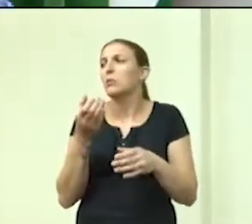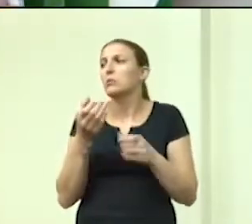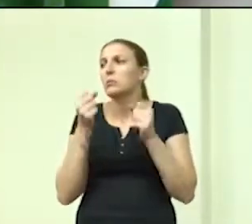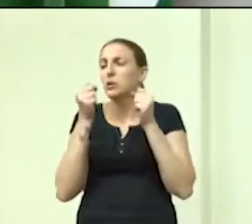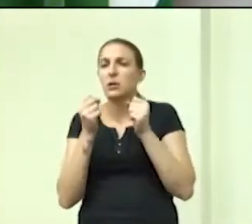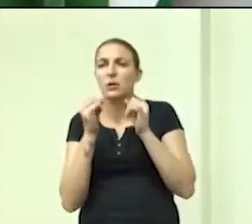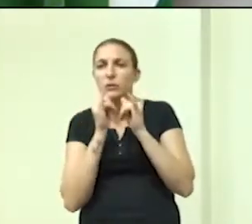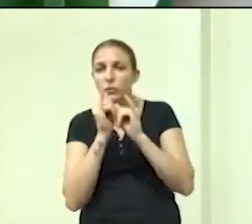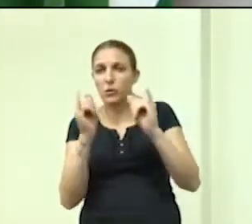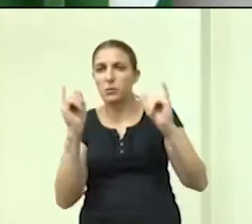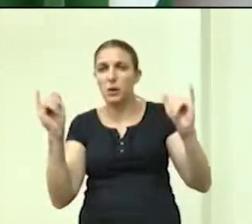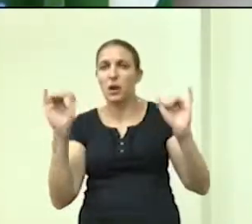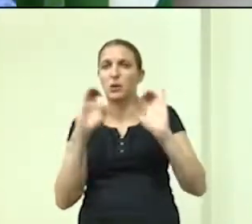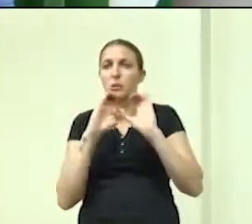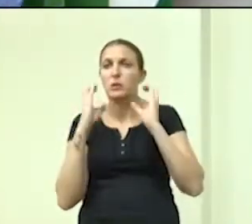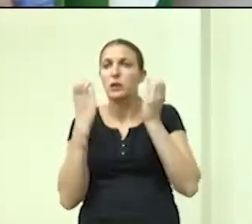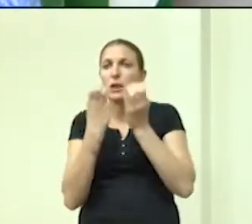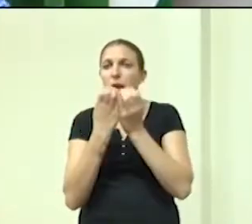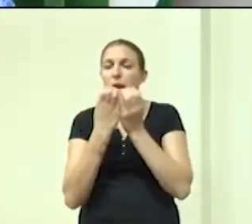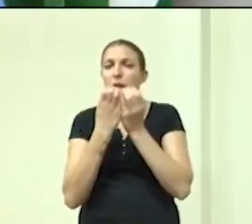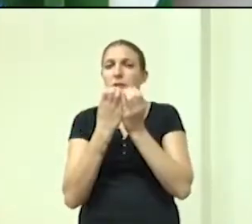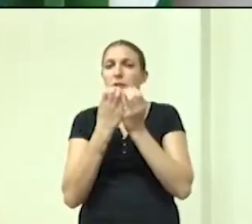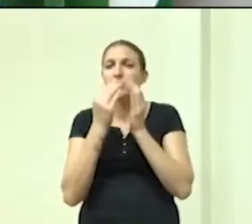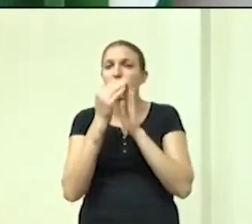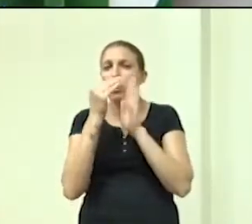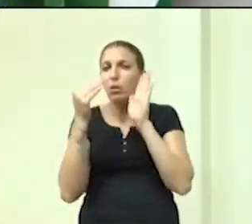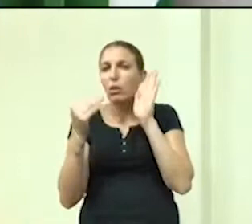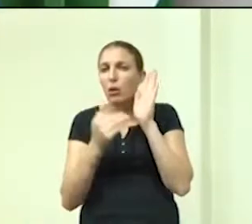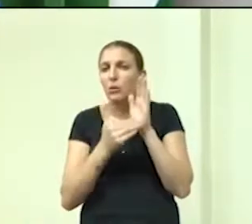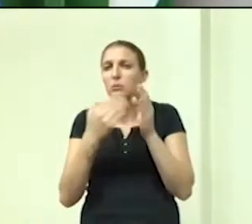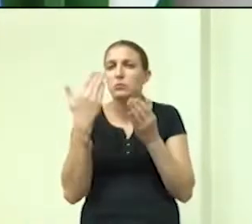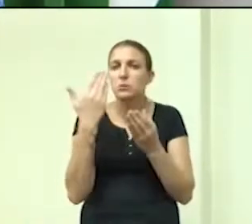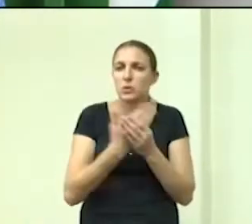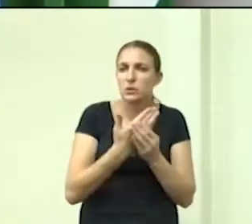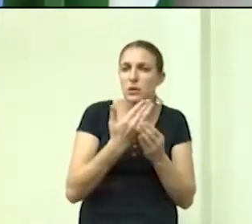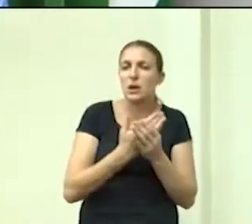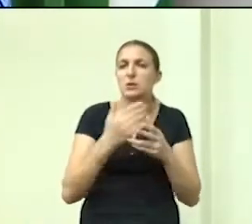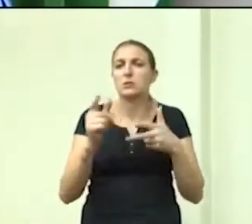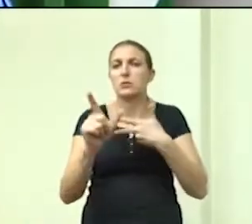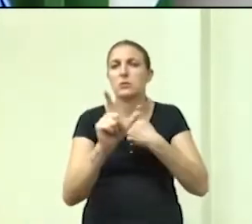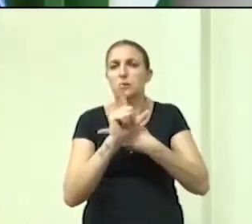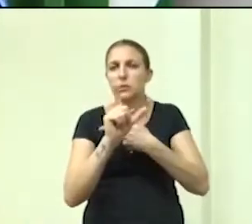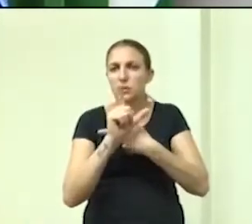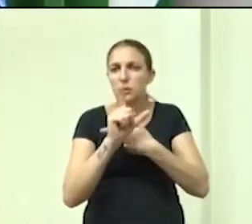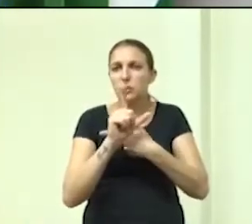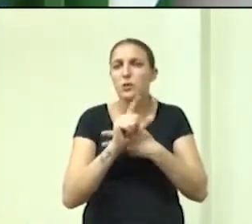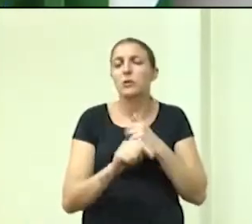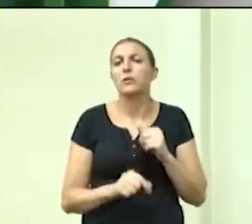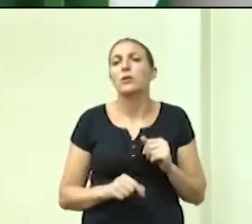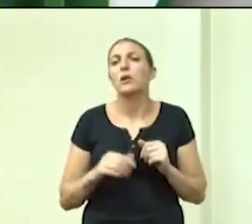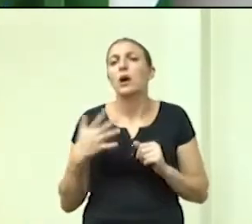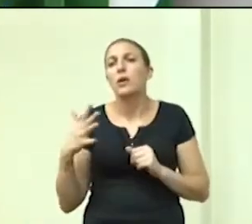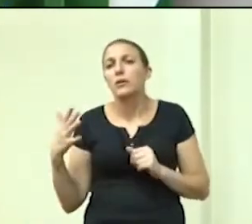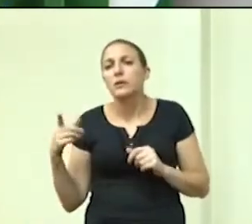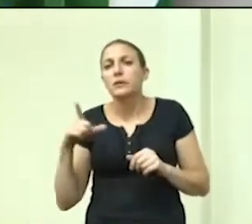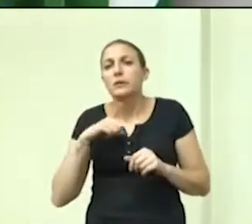comunidade de todo esse processo legislativo, que muitas vezes a gente tem diversas ideias aqui, o vereador Araújo apresentou uma agora, então, que já vem de